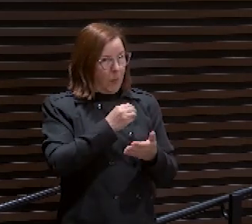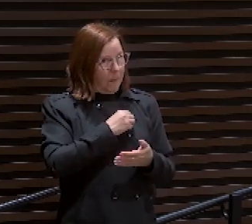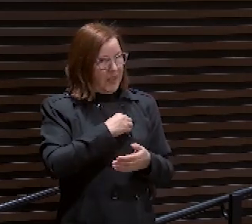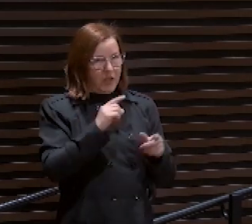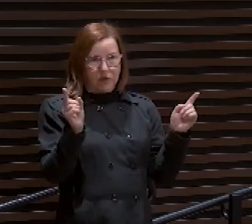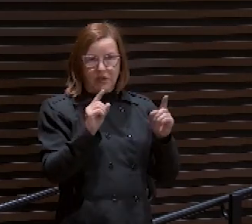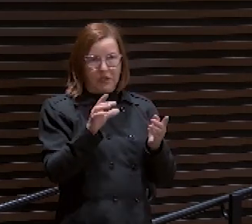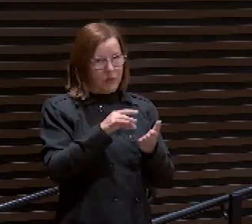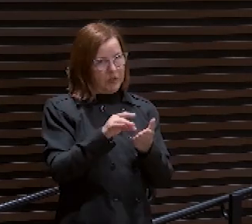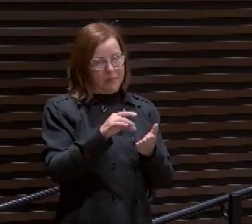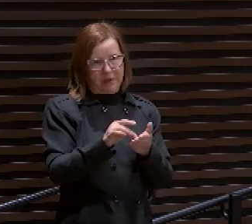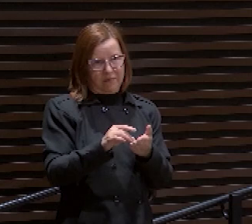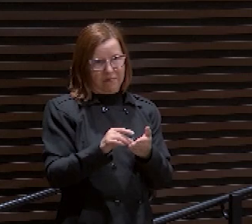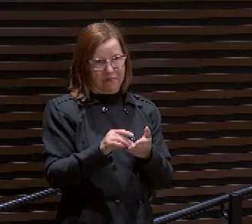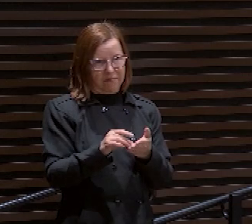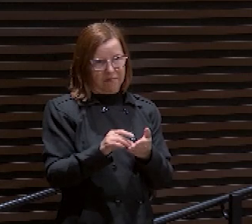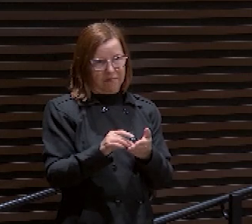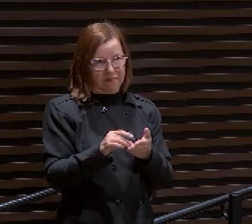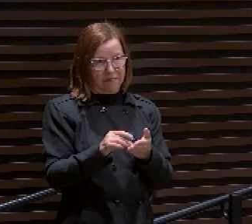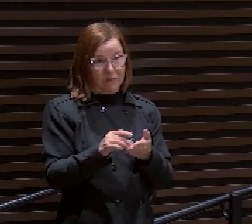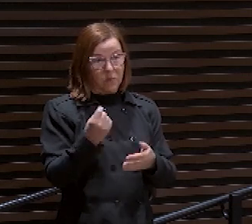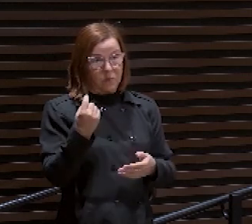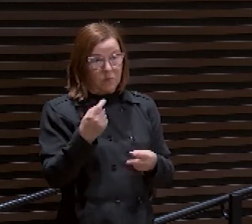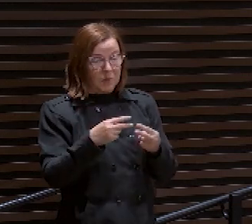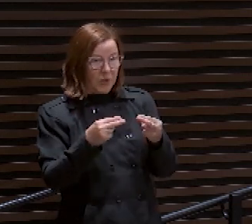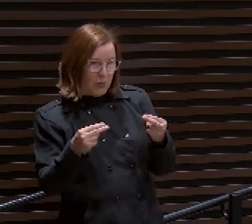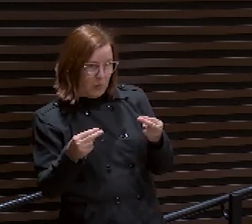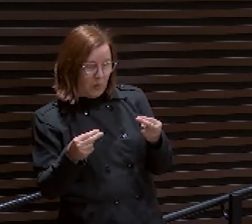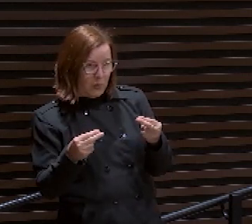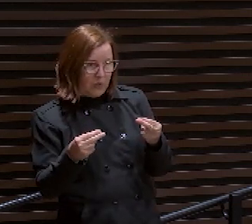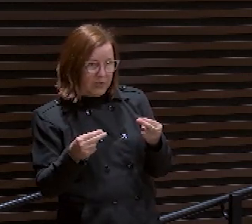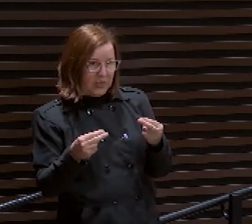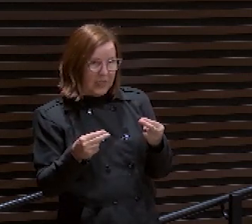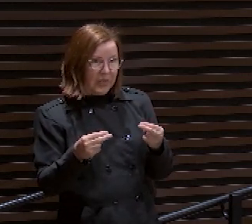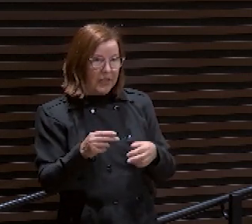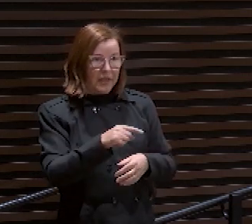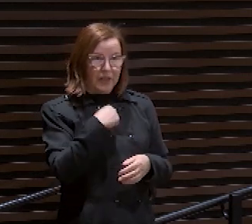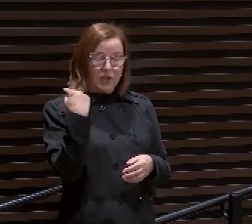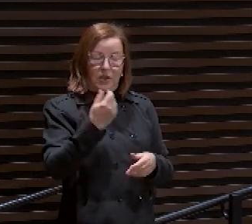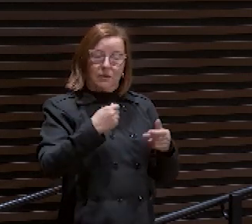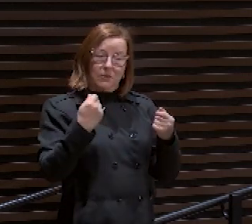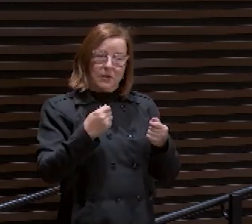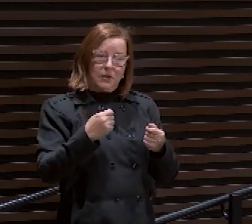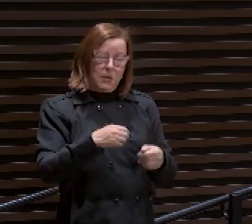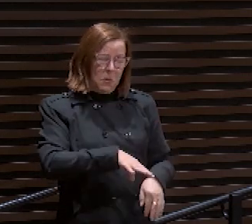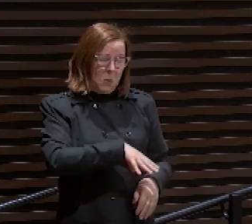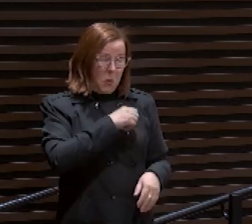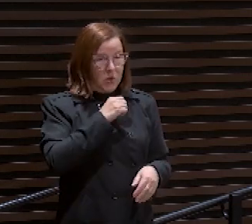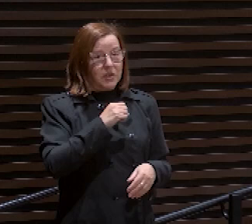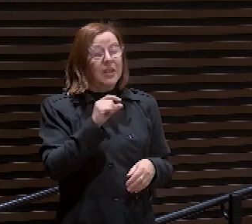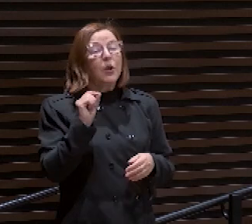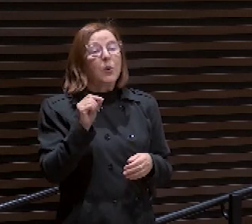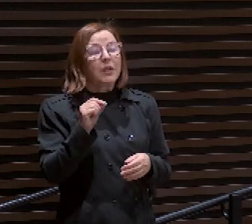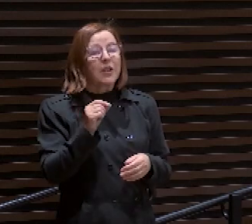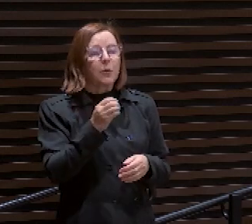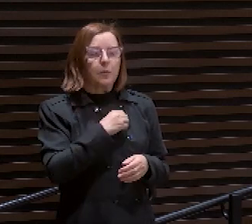que a gente tem que detestar e odiar, é o que Deus odeia. O que Deus odeia, amados? O pecado, não os